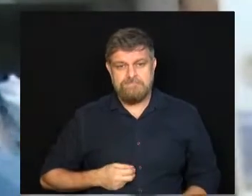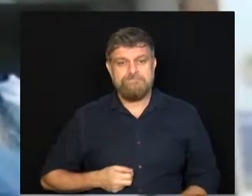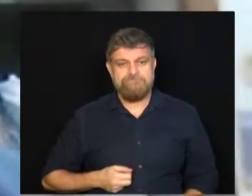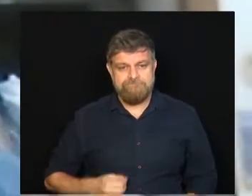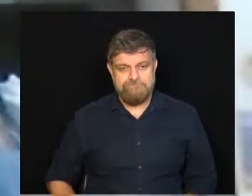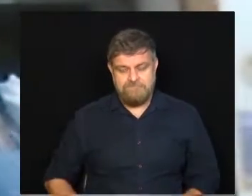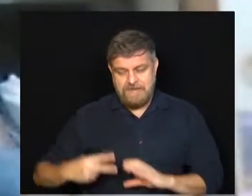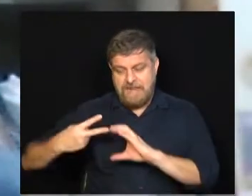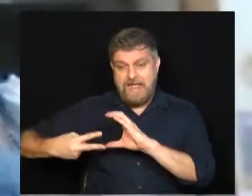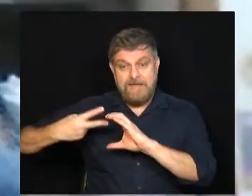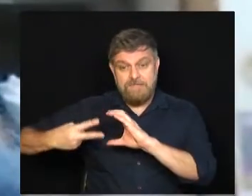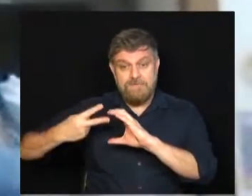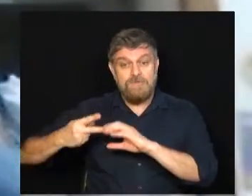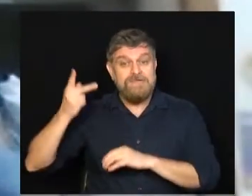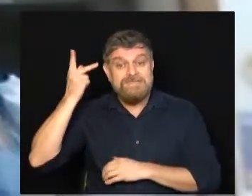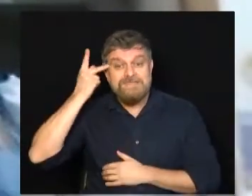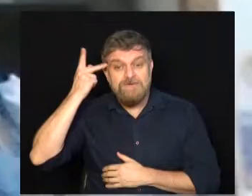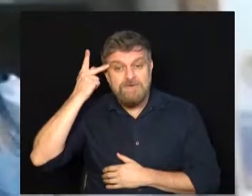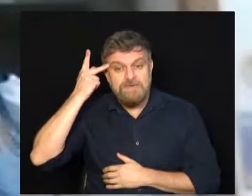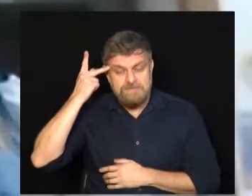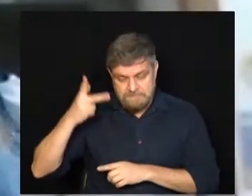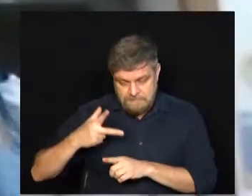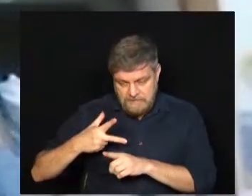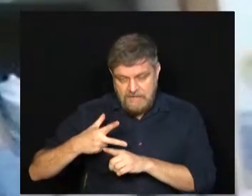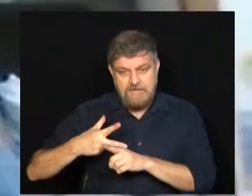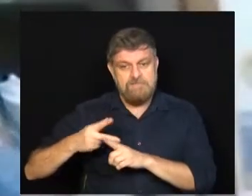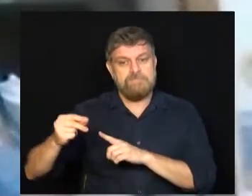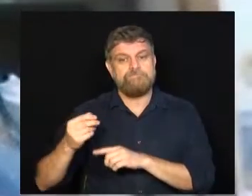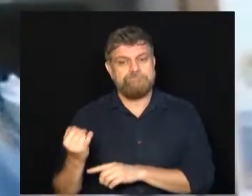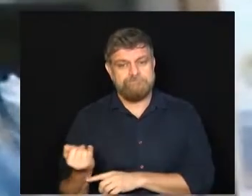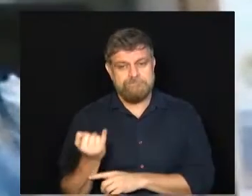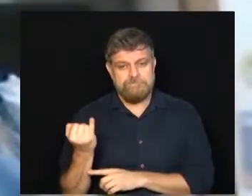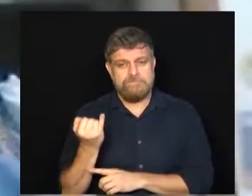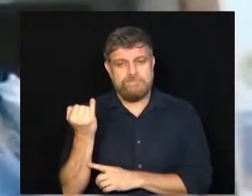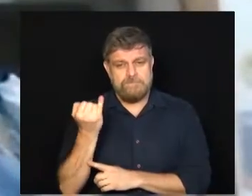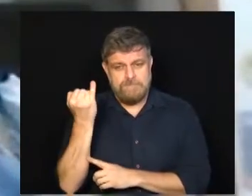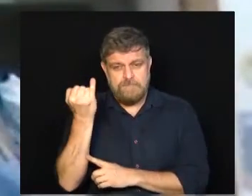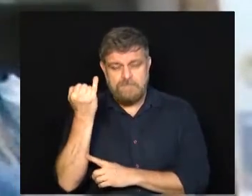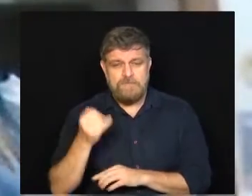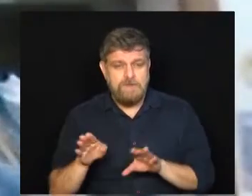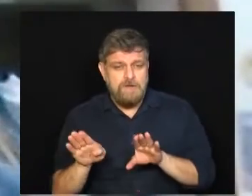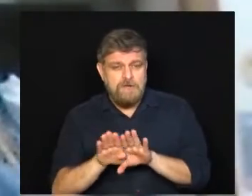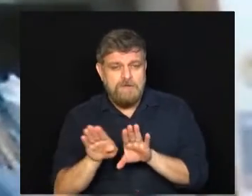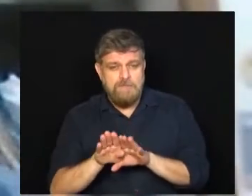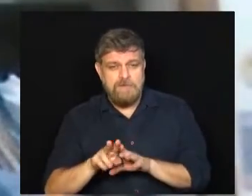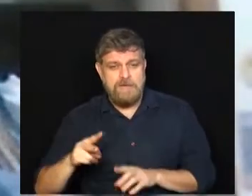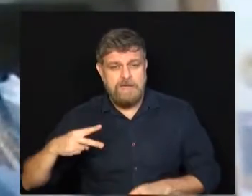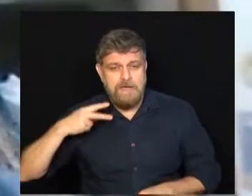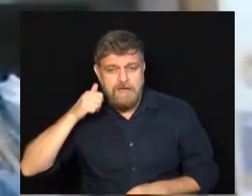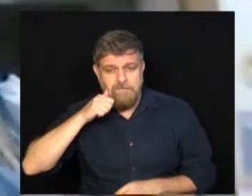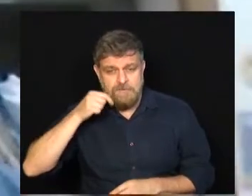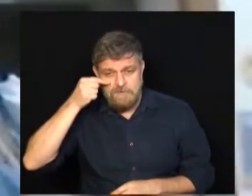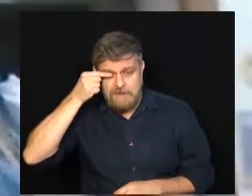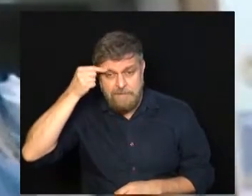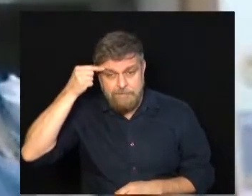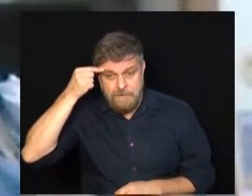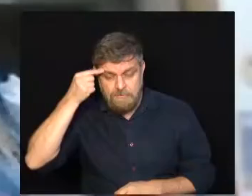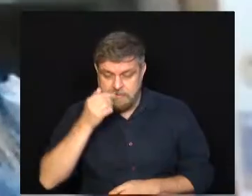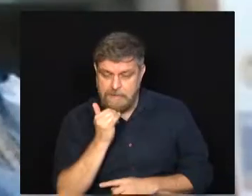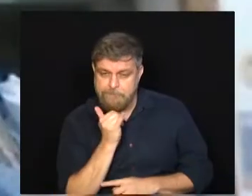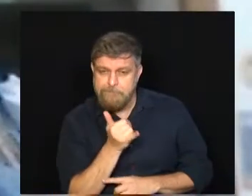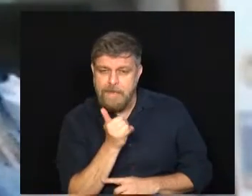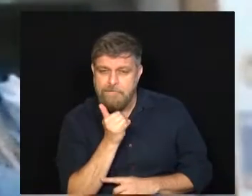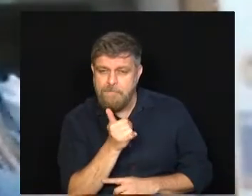Então, são conquistas importantes. E importante, a vereadora Paola colocou uma questão.